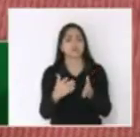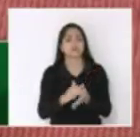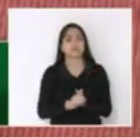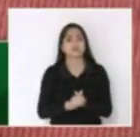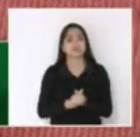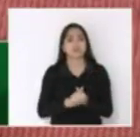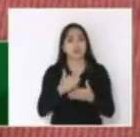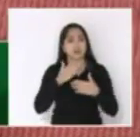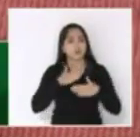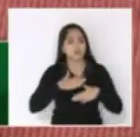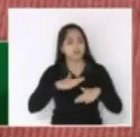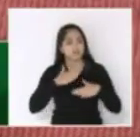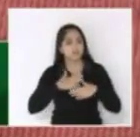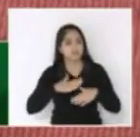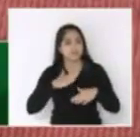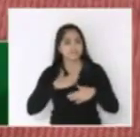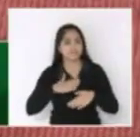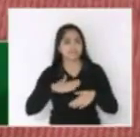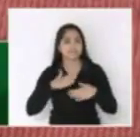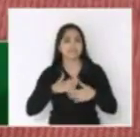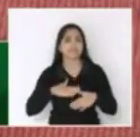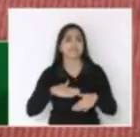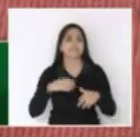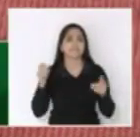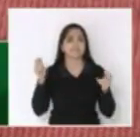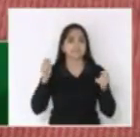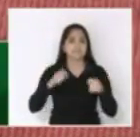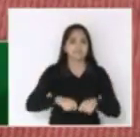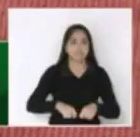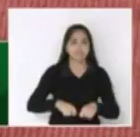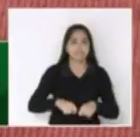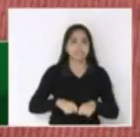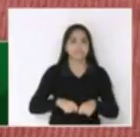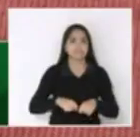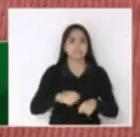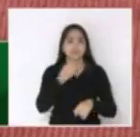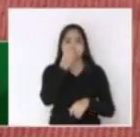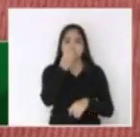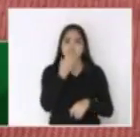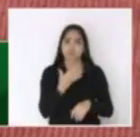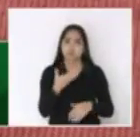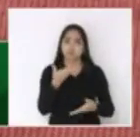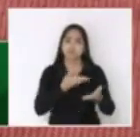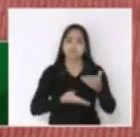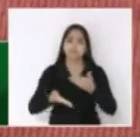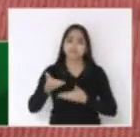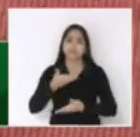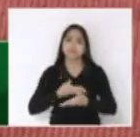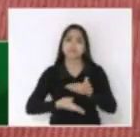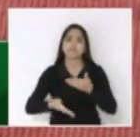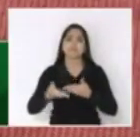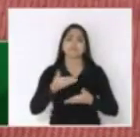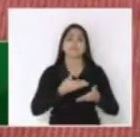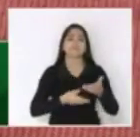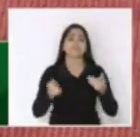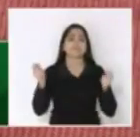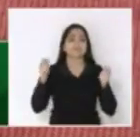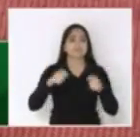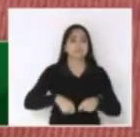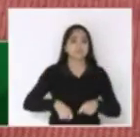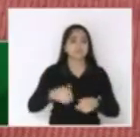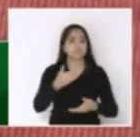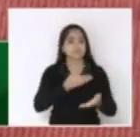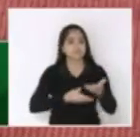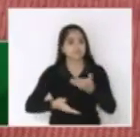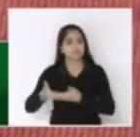ambiente bom de se viver, cria condições de um relacionamento perfeito entre as famílias.